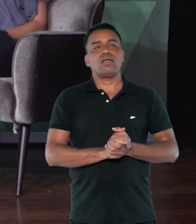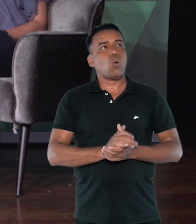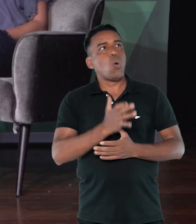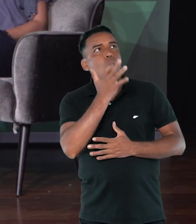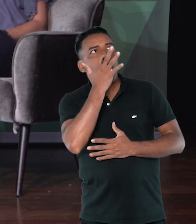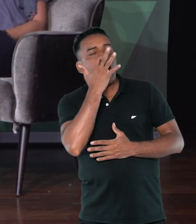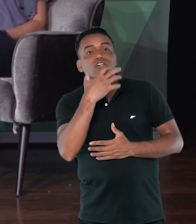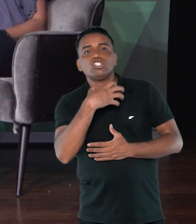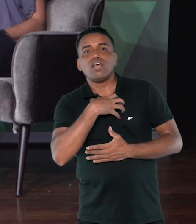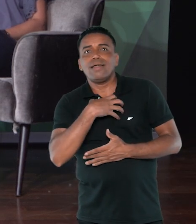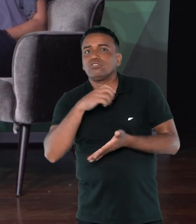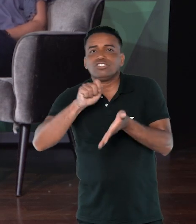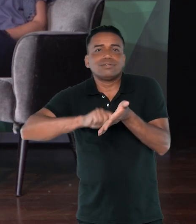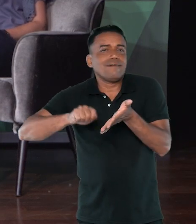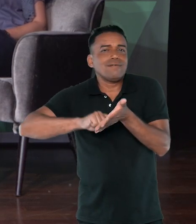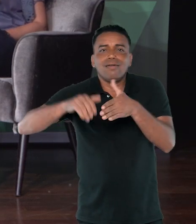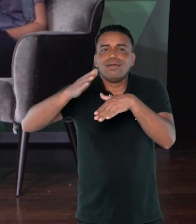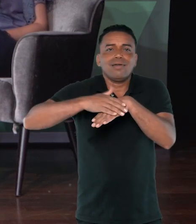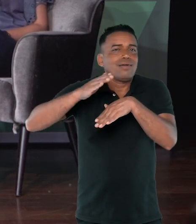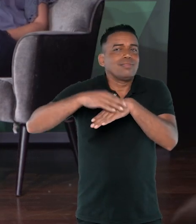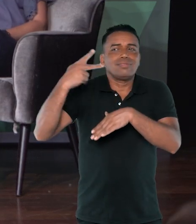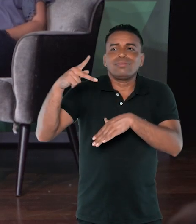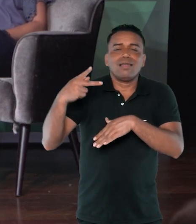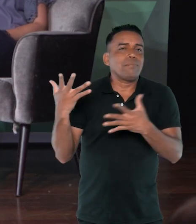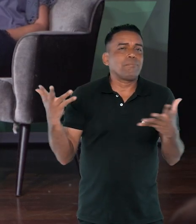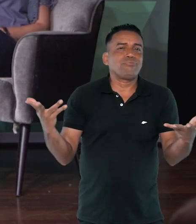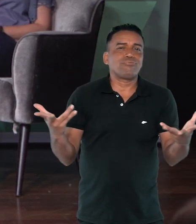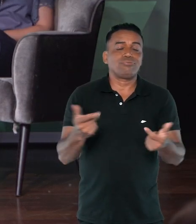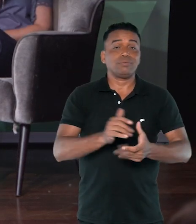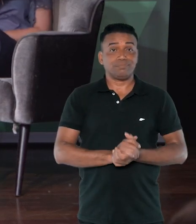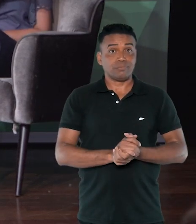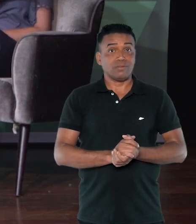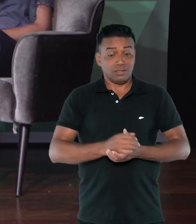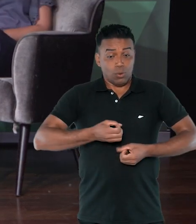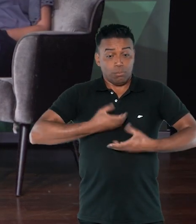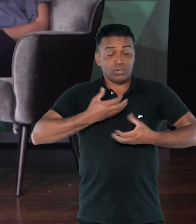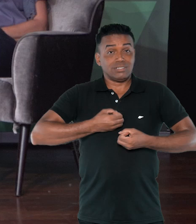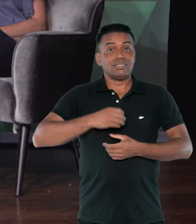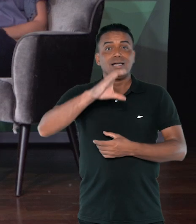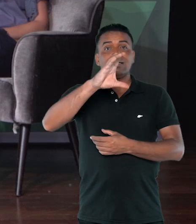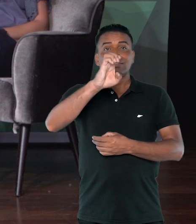que alegria te ver aqui. Que honra, obrigada.